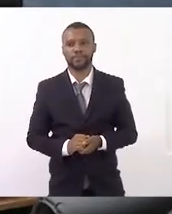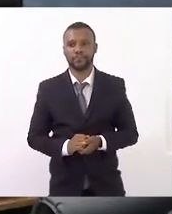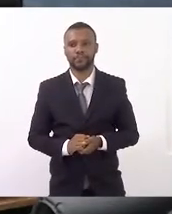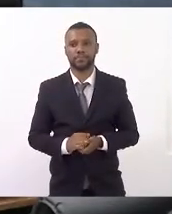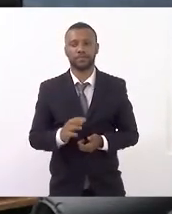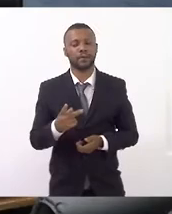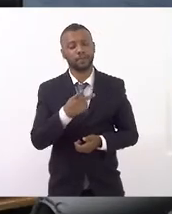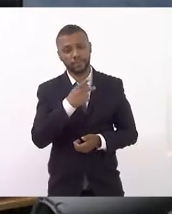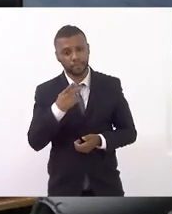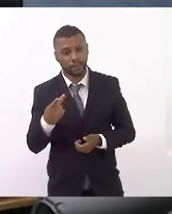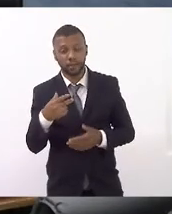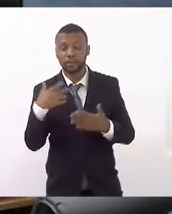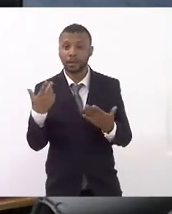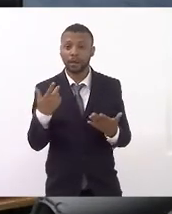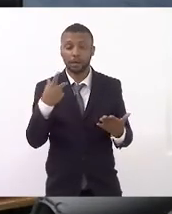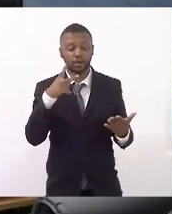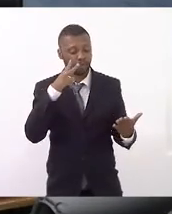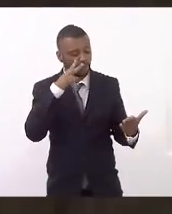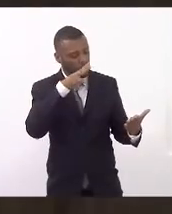Eu li com atenção